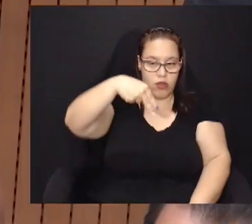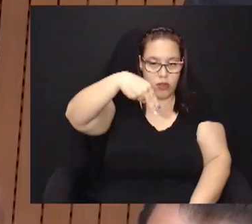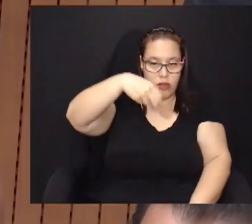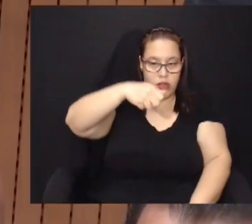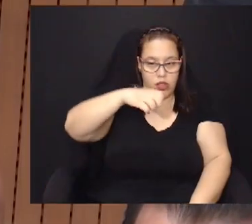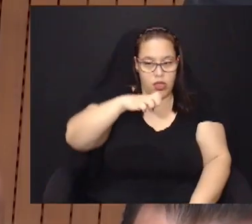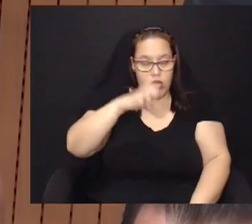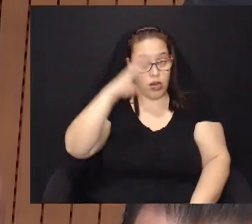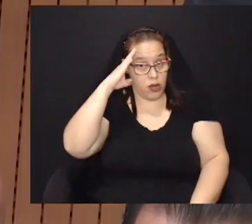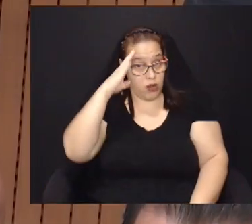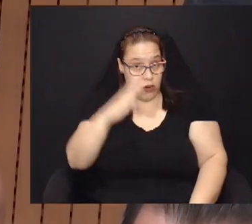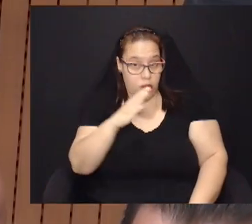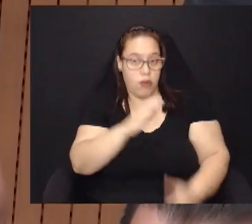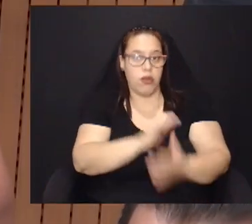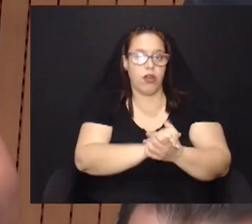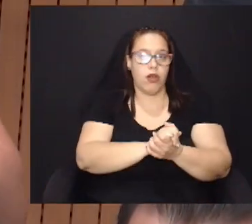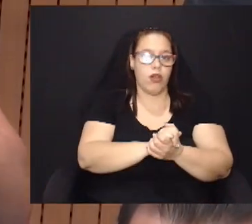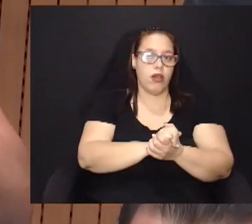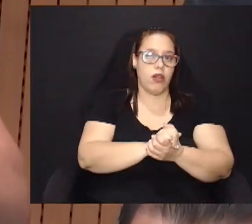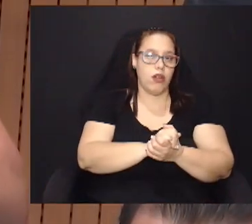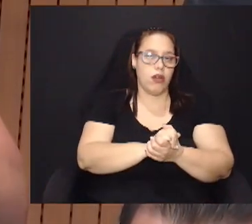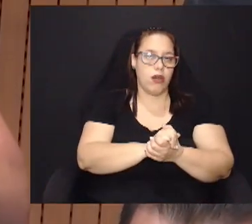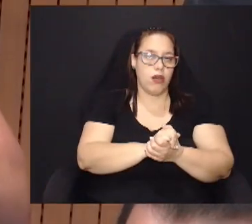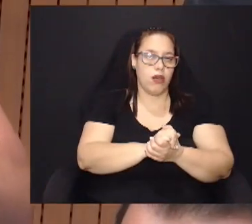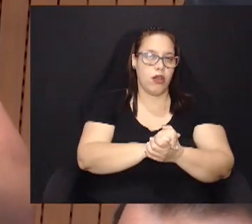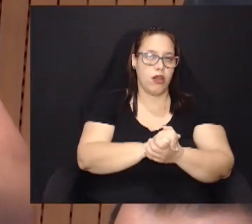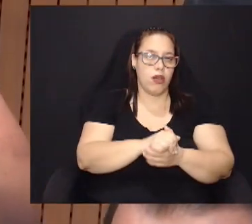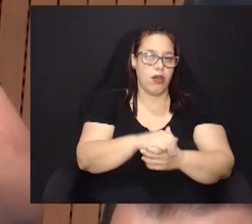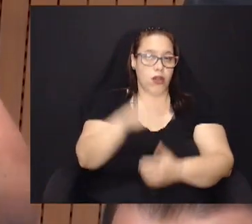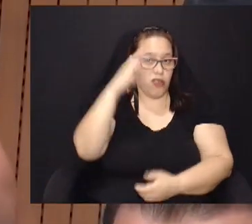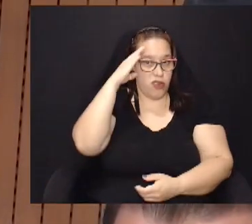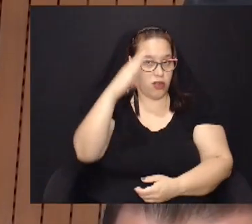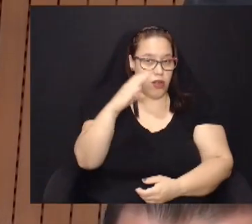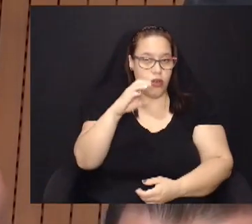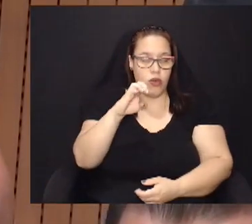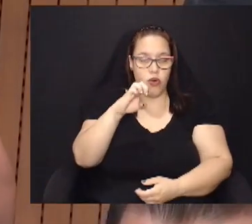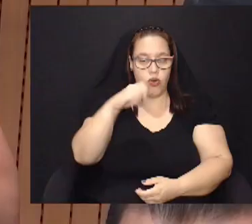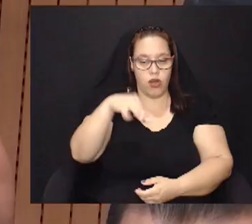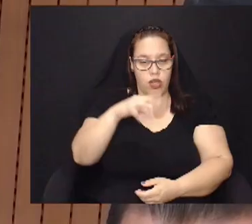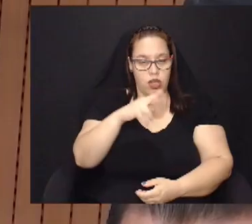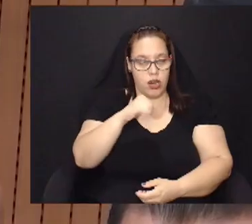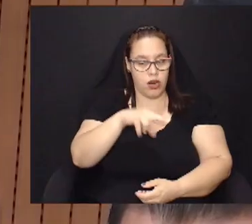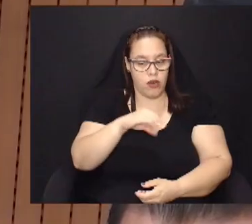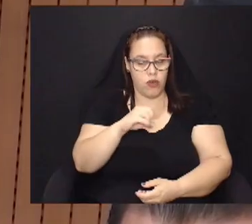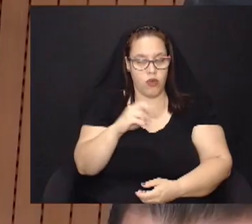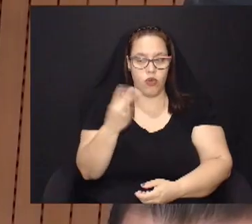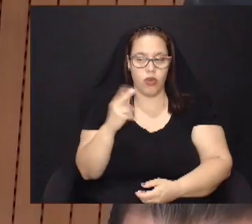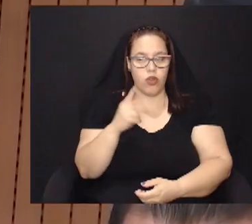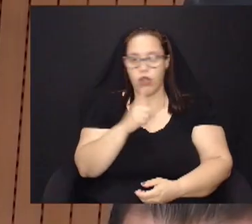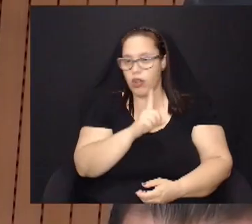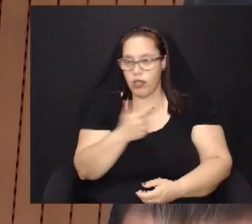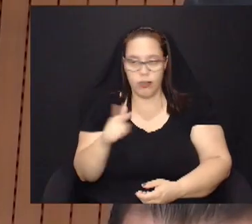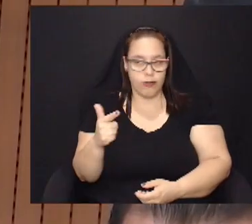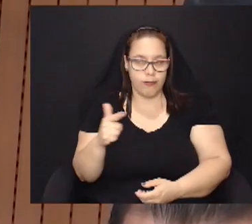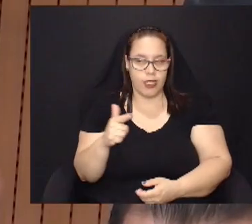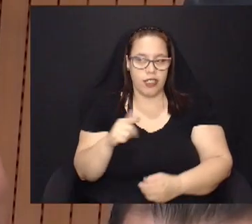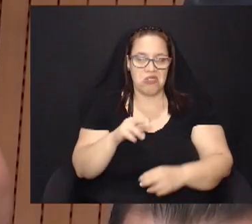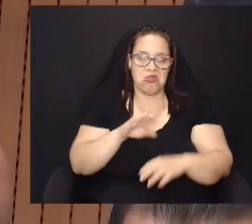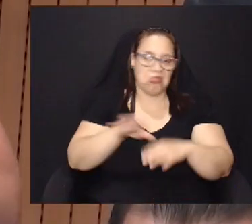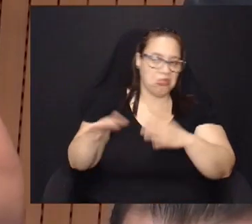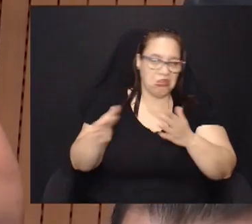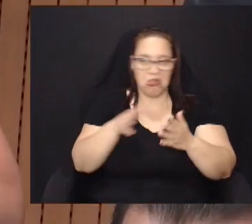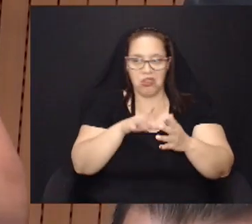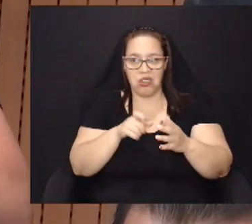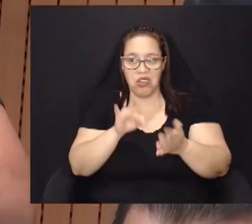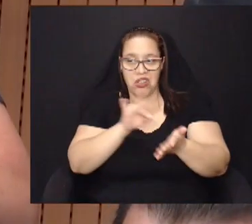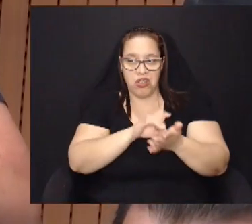de falar, que tem o KNAI primário com entretenimento e o secundário sem, ou vice-versa. Se isso é válido,